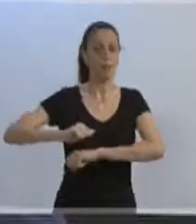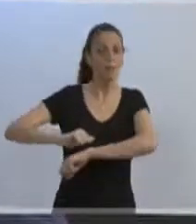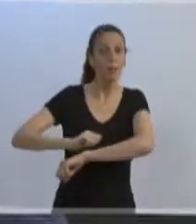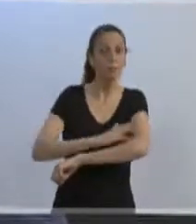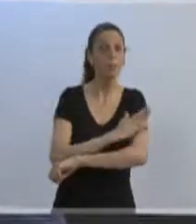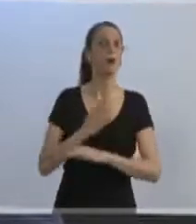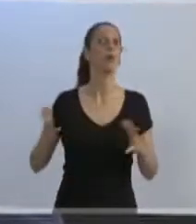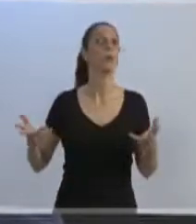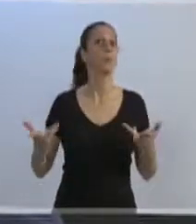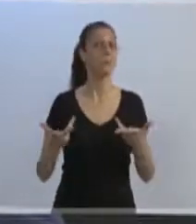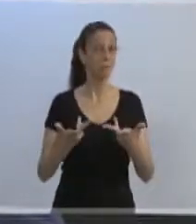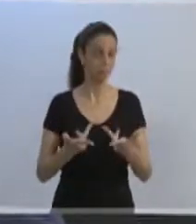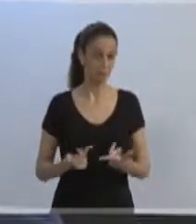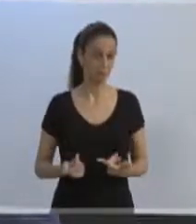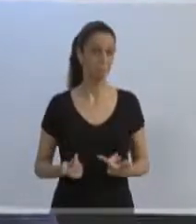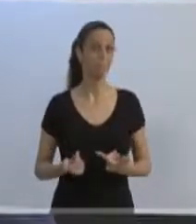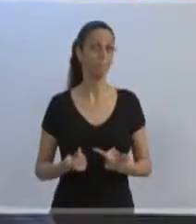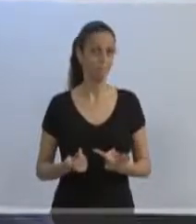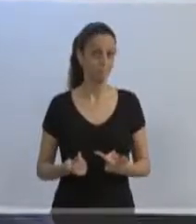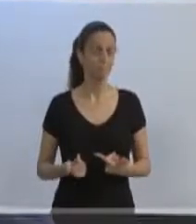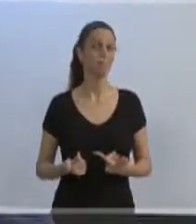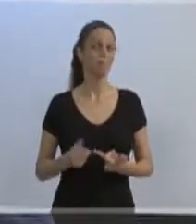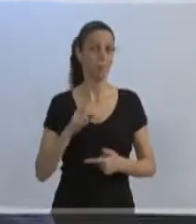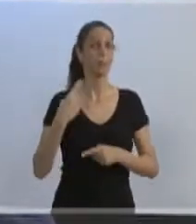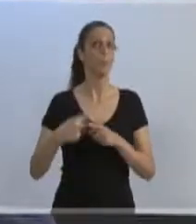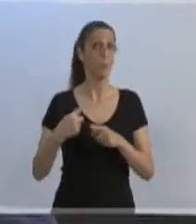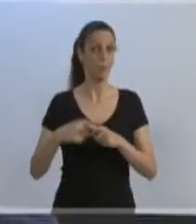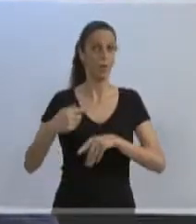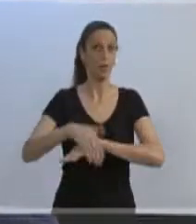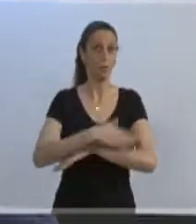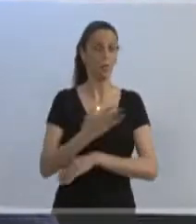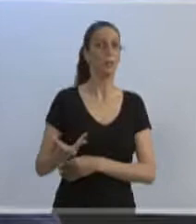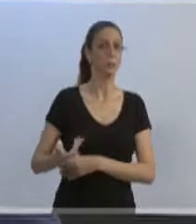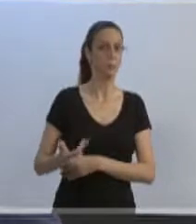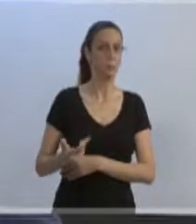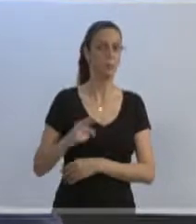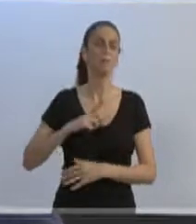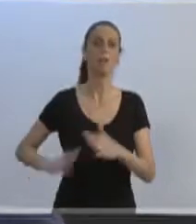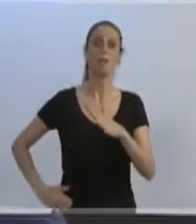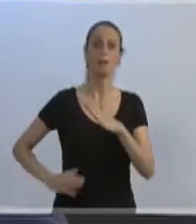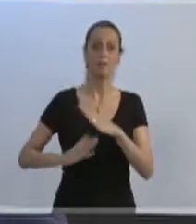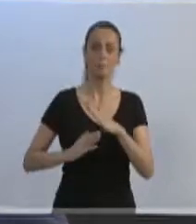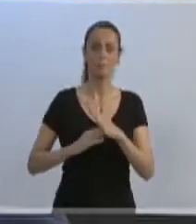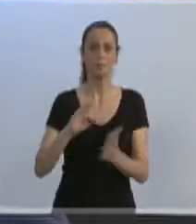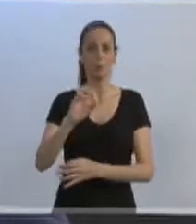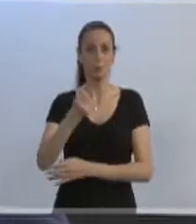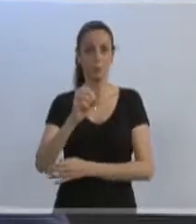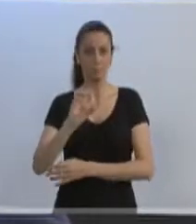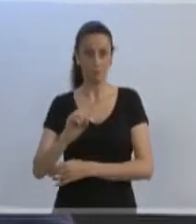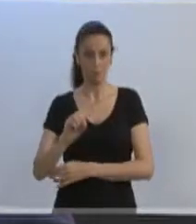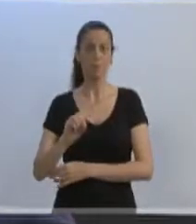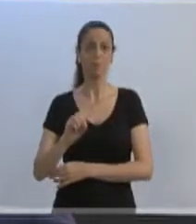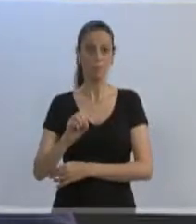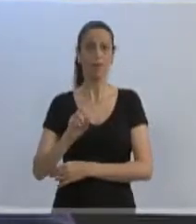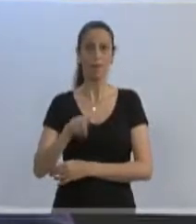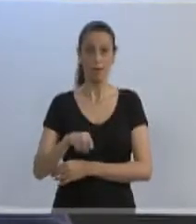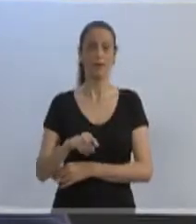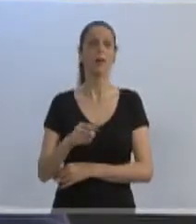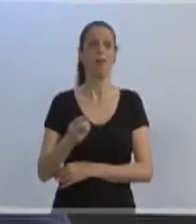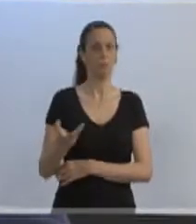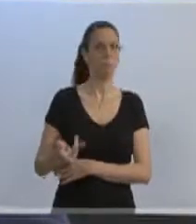nós temos na via expressa é uma via que tem o seu limite e em 80 quilômetros por hora então a uma velocidade